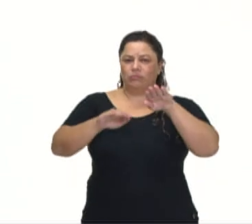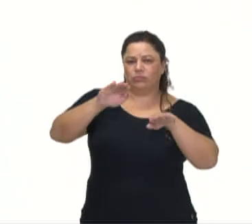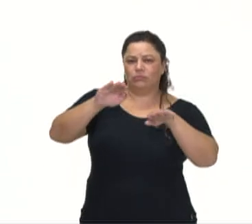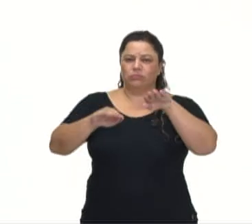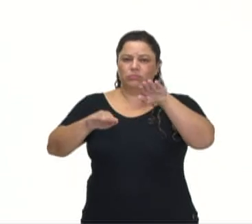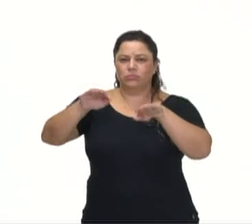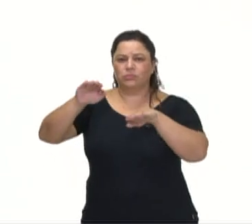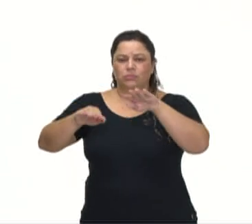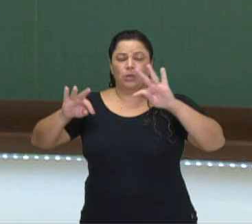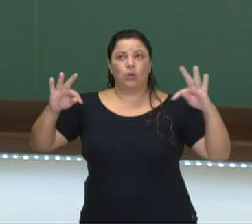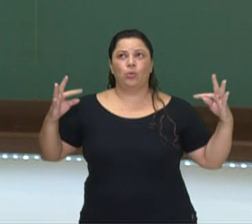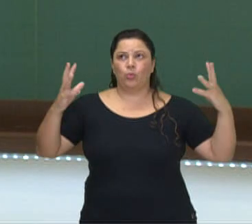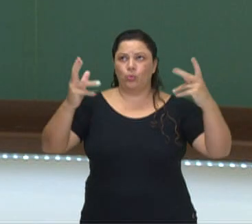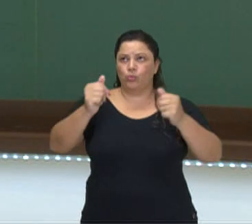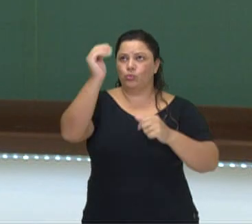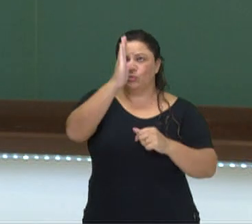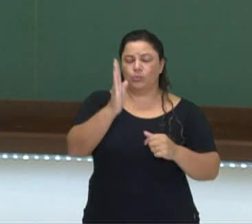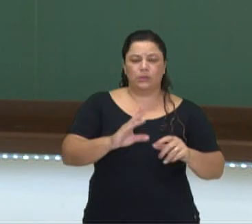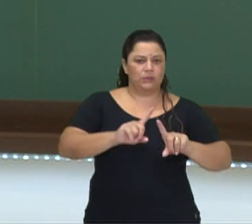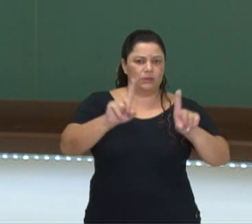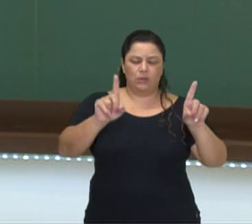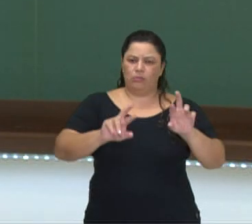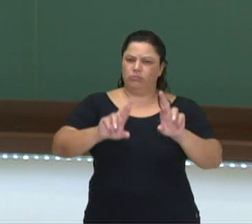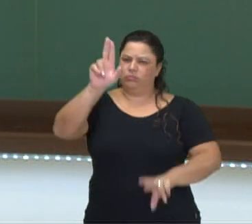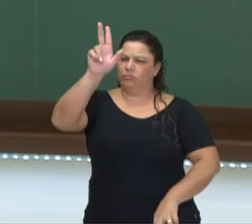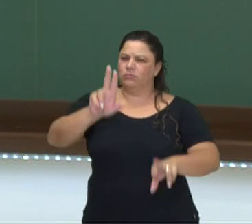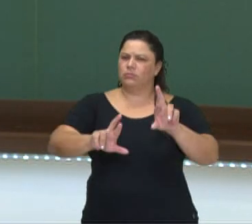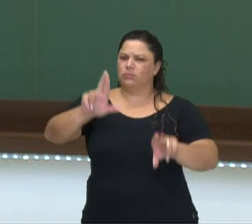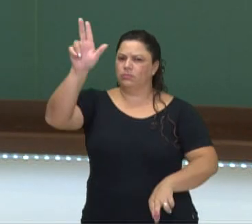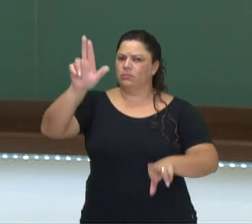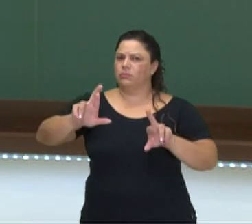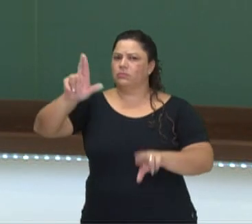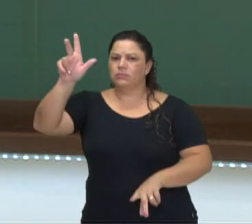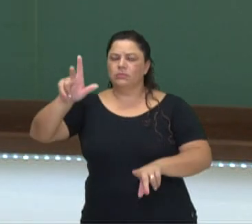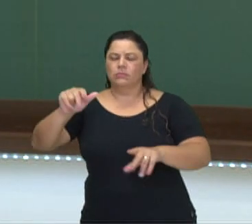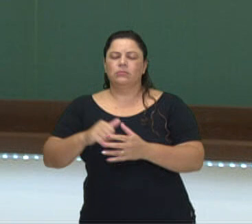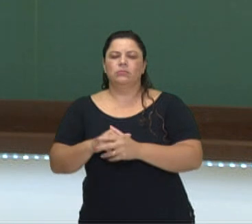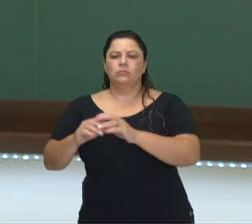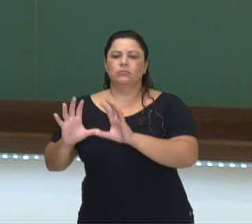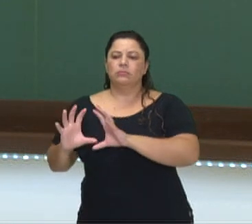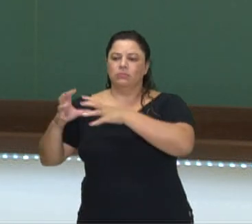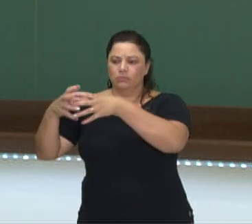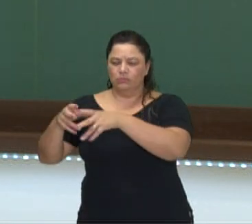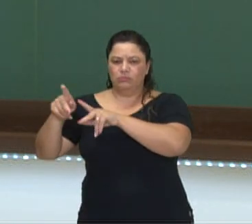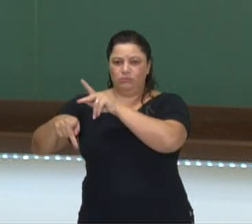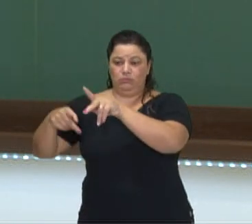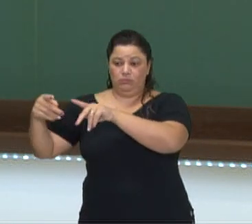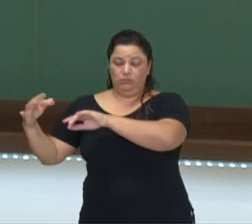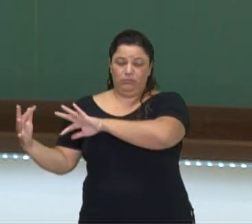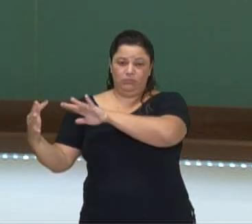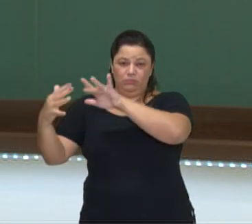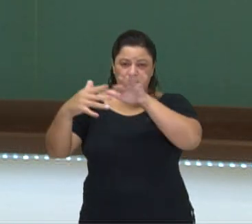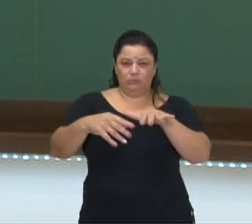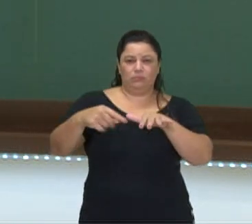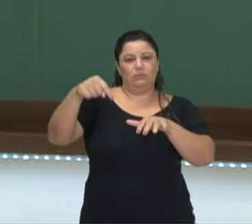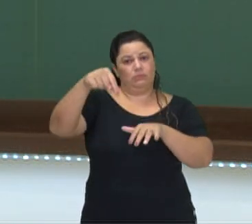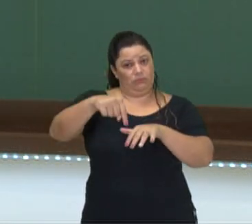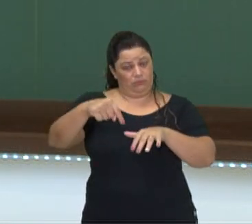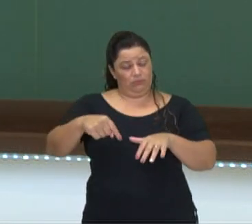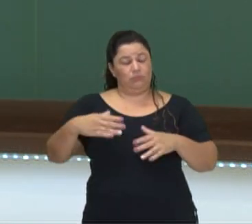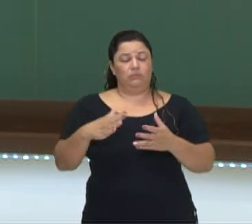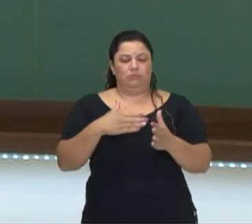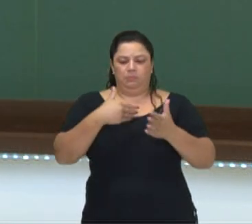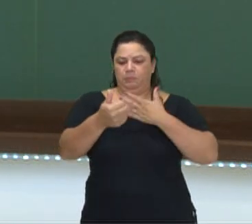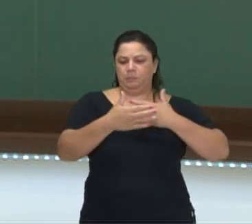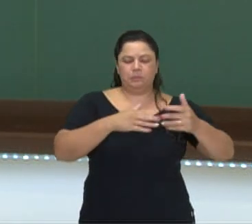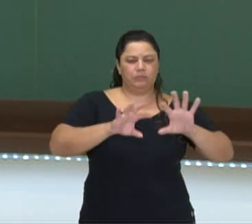em todas as partes. Existem diferenças, né? Os povos vieram e ocuparam de forma irregular o território e